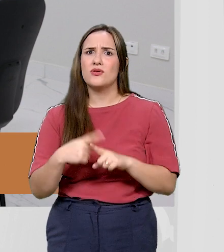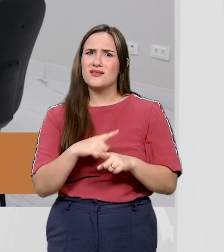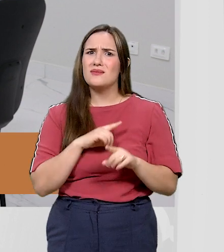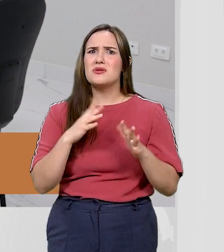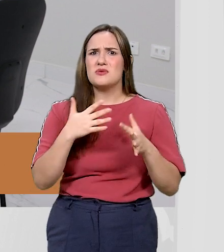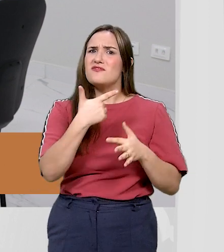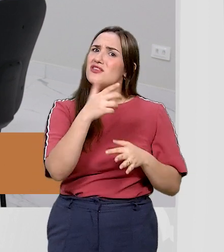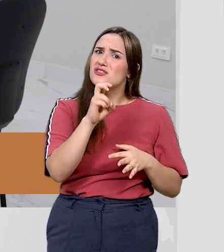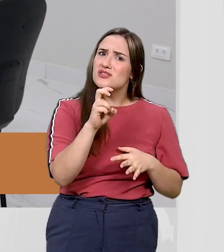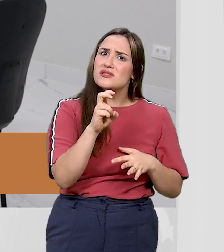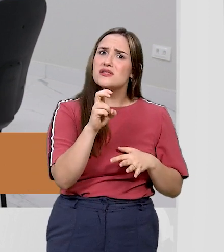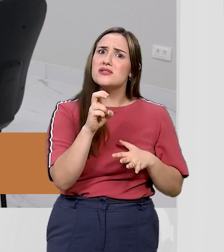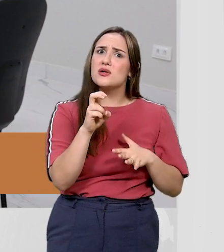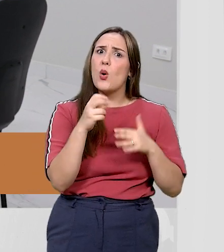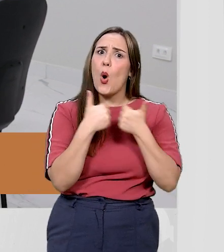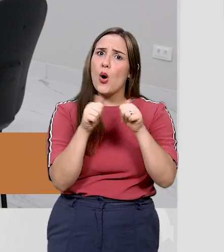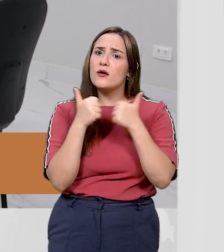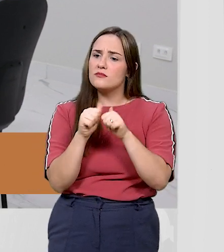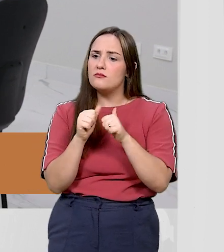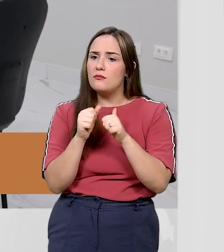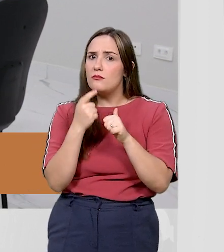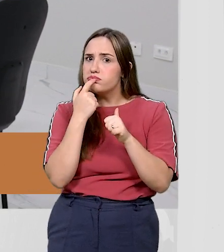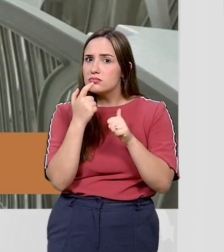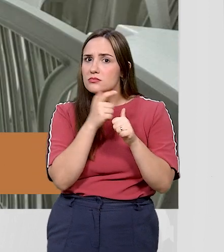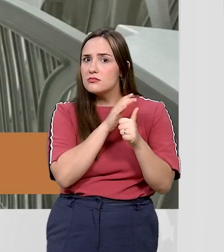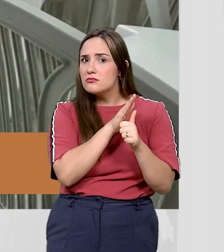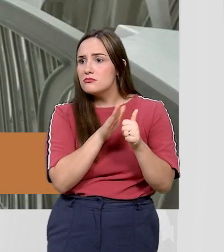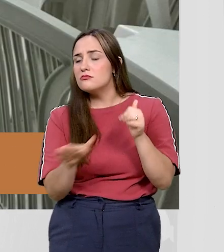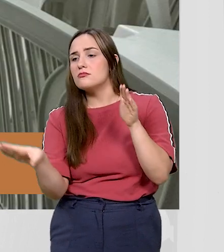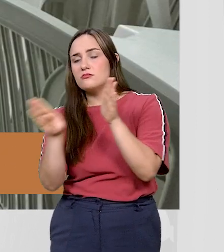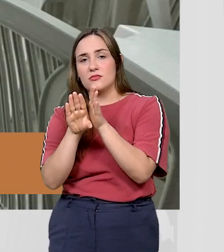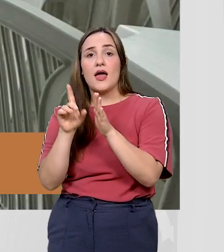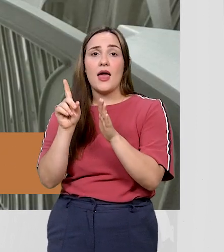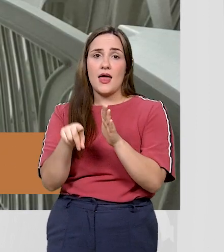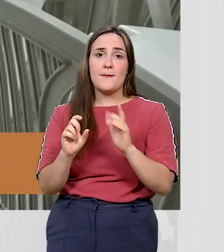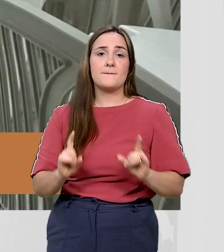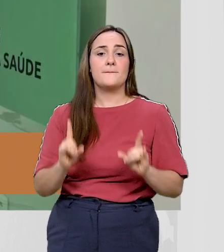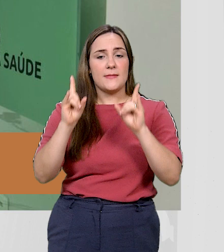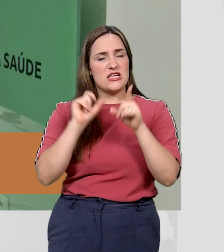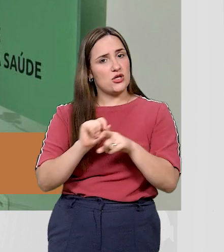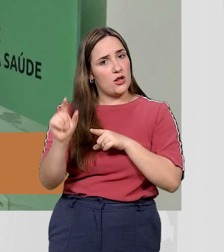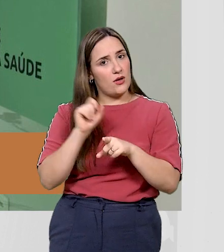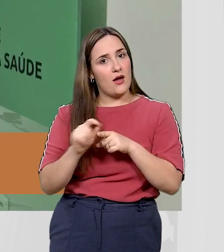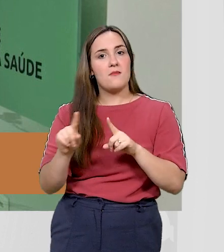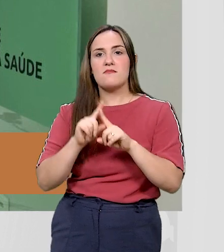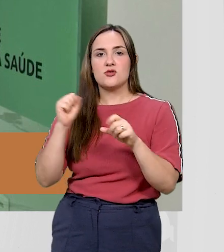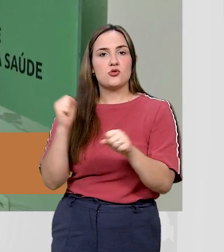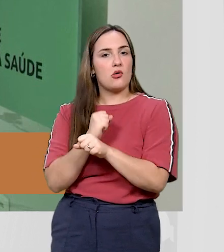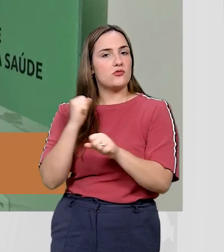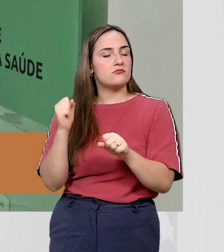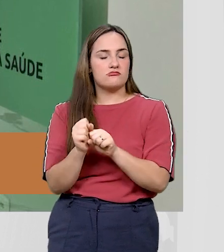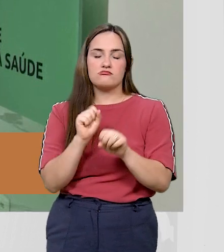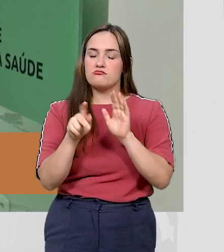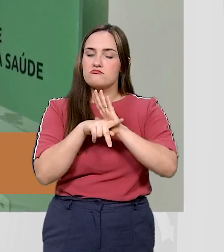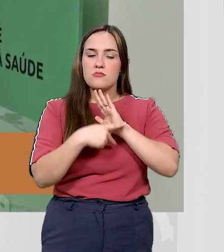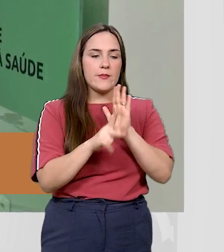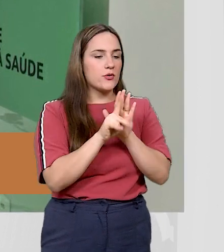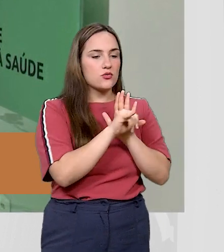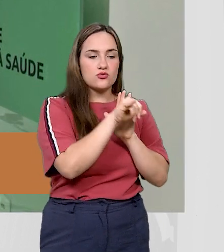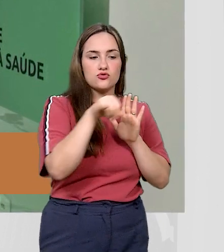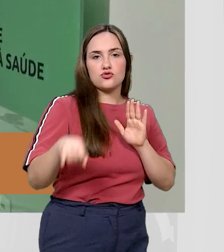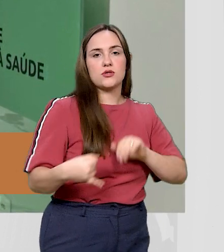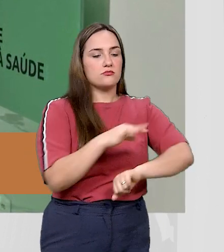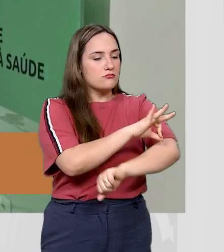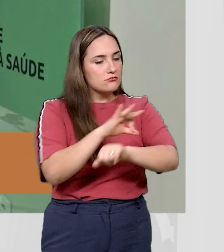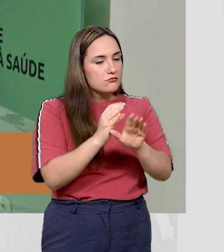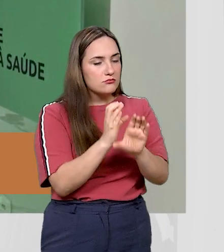mais de 25 linhas de ônibus que atendem os arredores. Apesar de se tratar de um prédio locado, a construção do local foi elaborada a